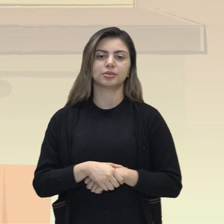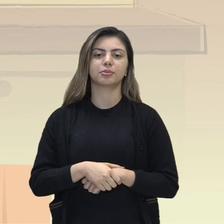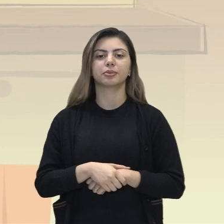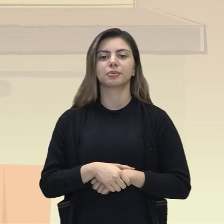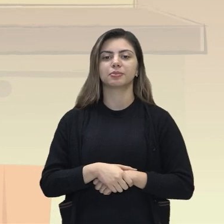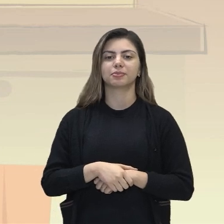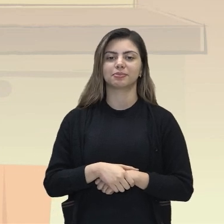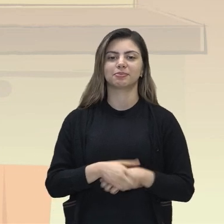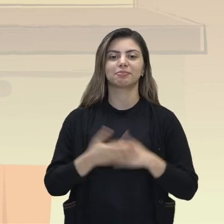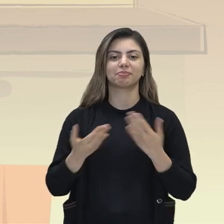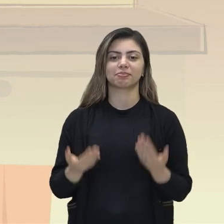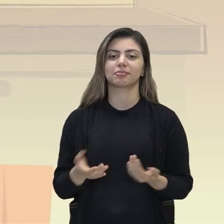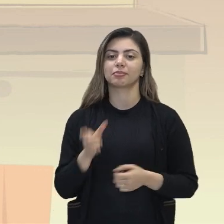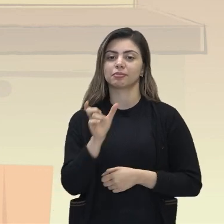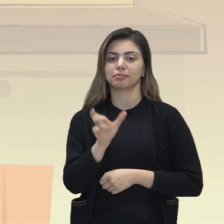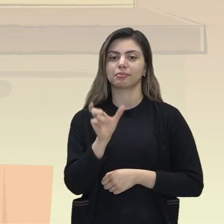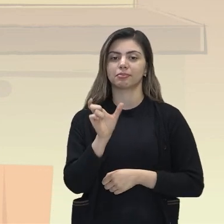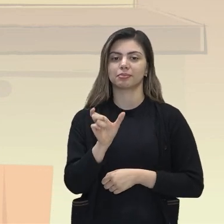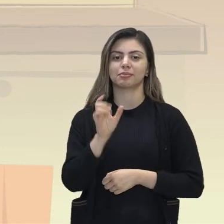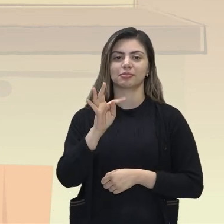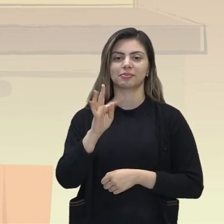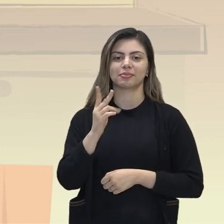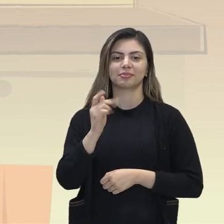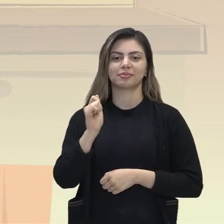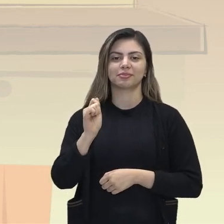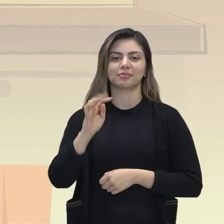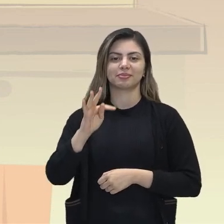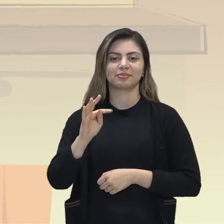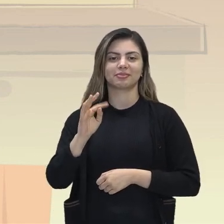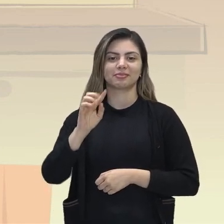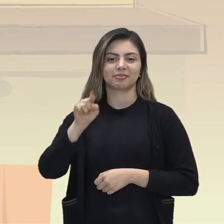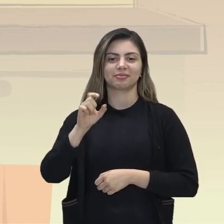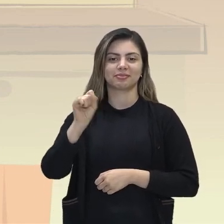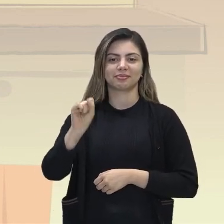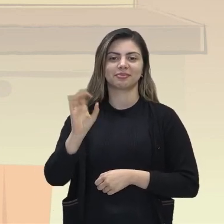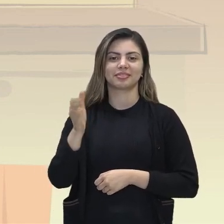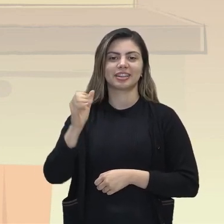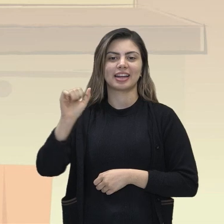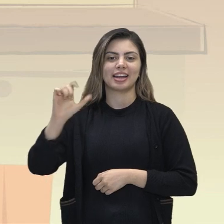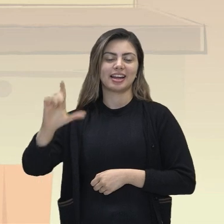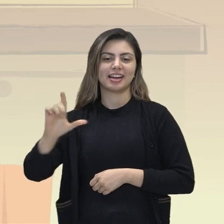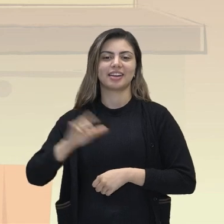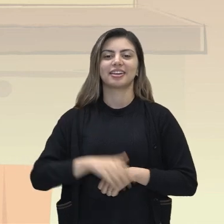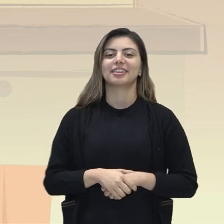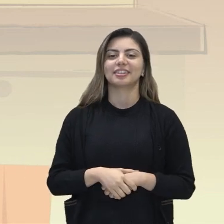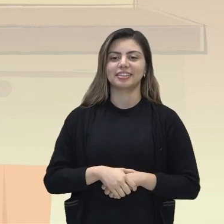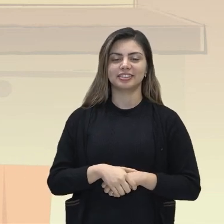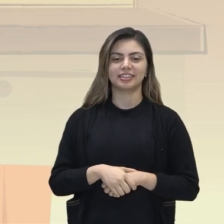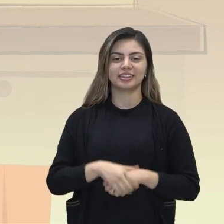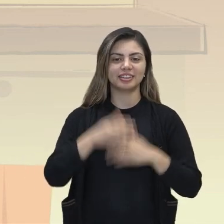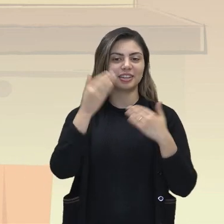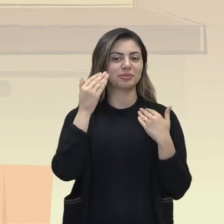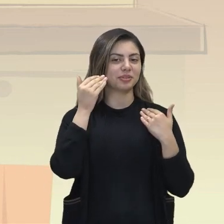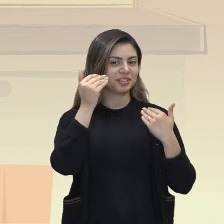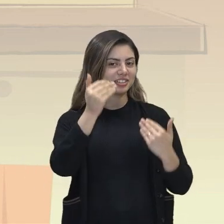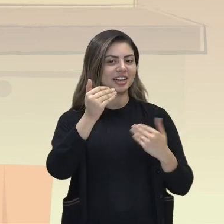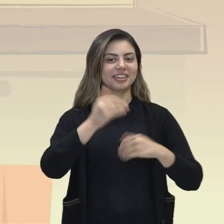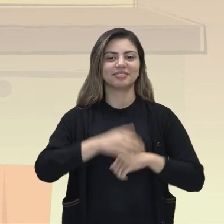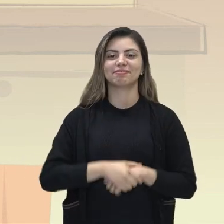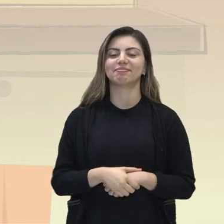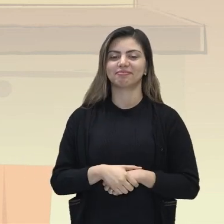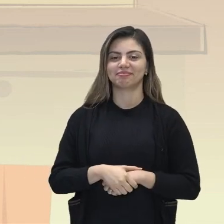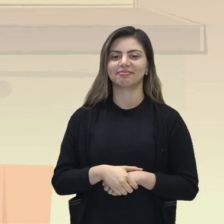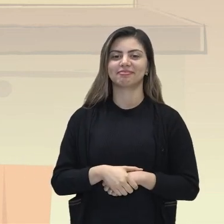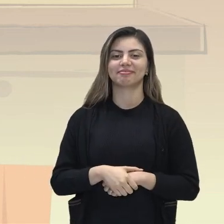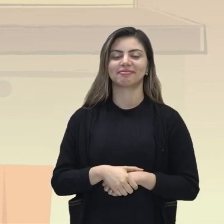all significa isso é tudo. That's all, thanks. Isso é tudo, obrigada, ok? Então,